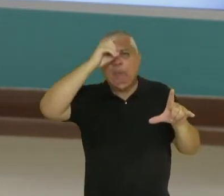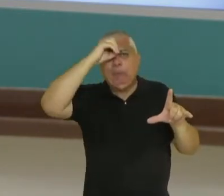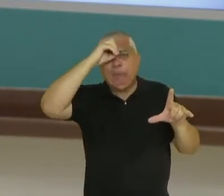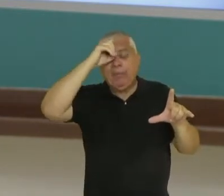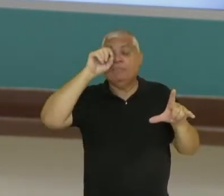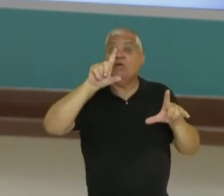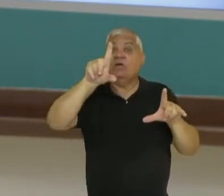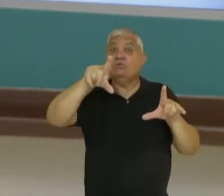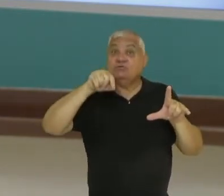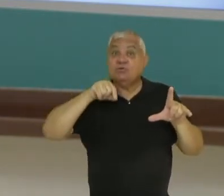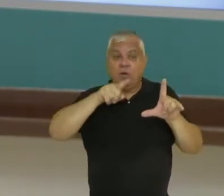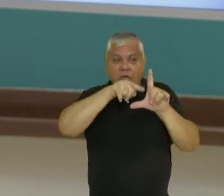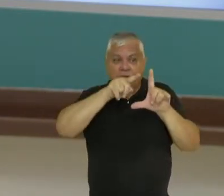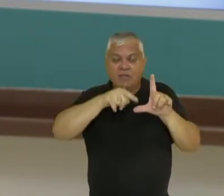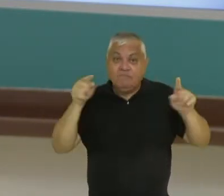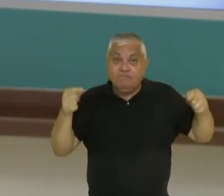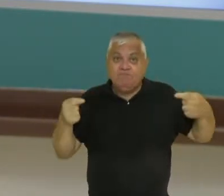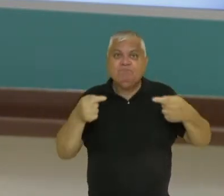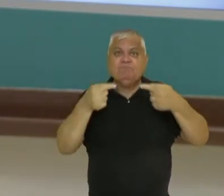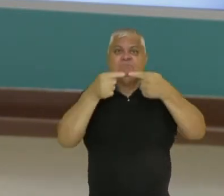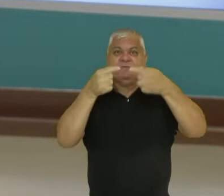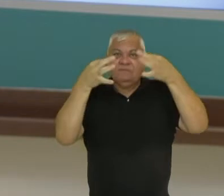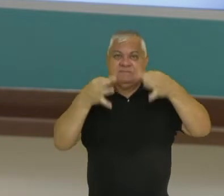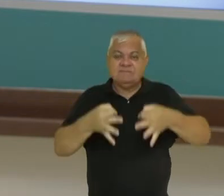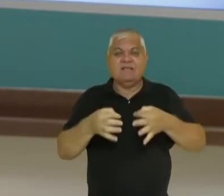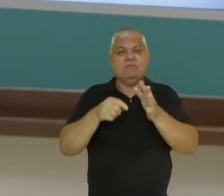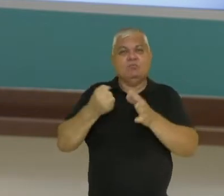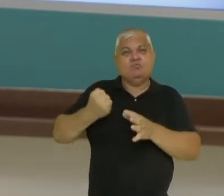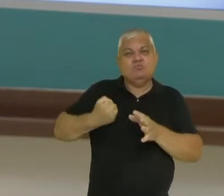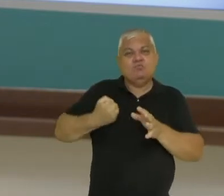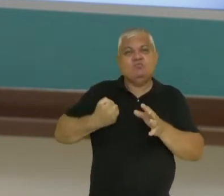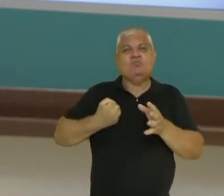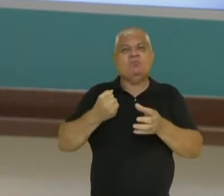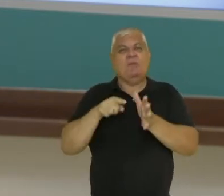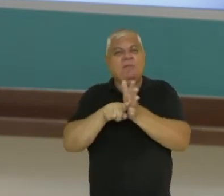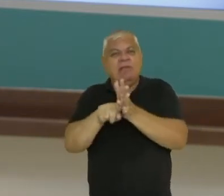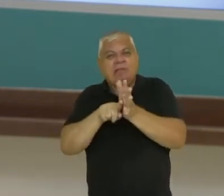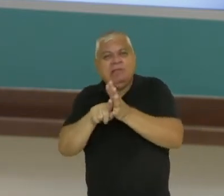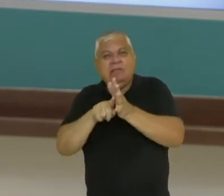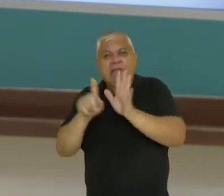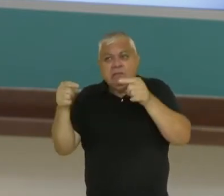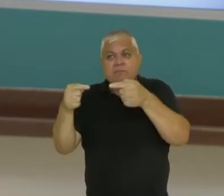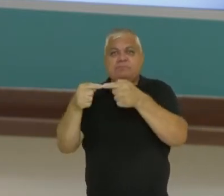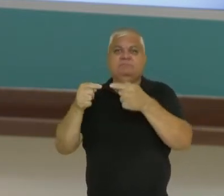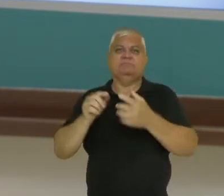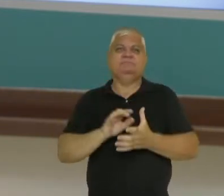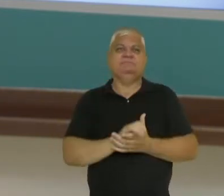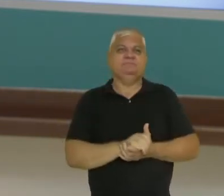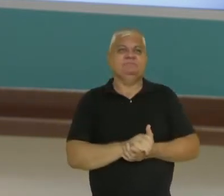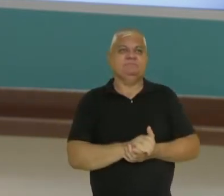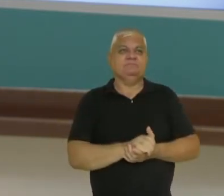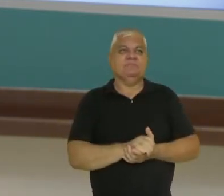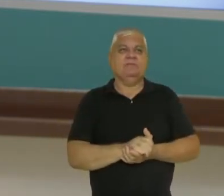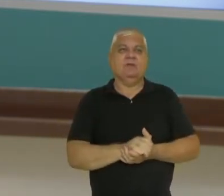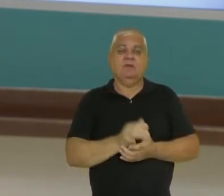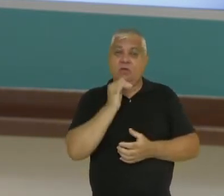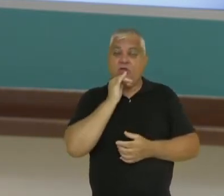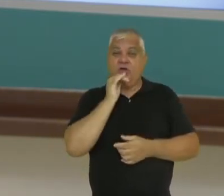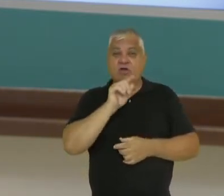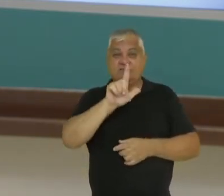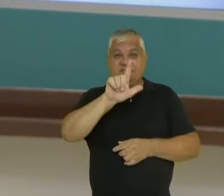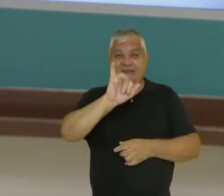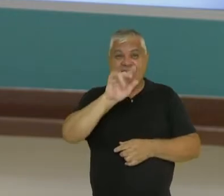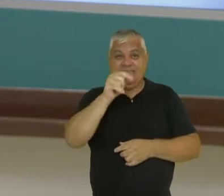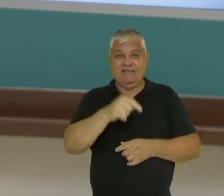escolher o tipo adequado de gráfico com os números, né, os dados que você tem. Então a gente tem, por exemplo, um gráfico